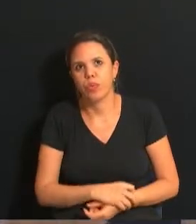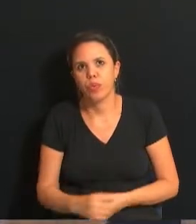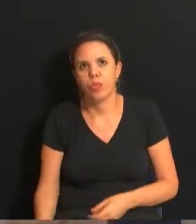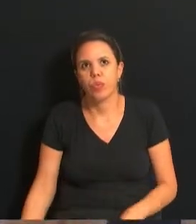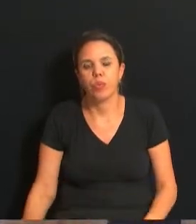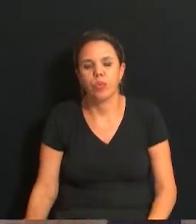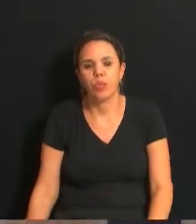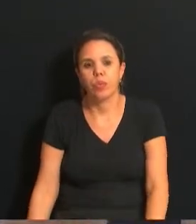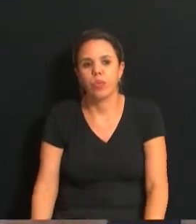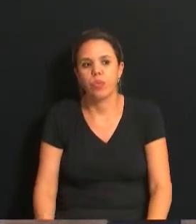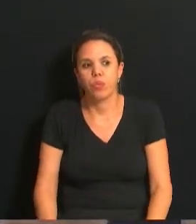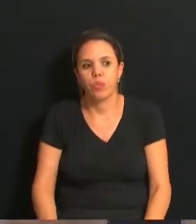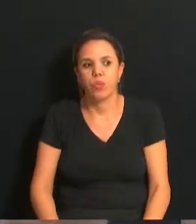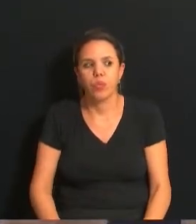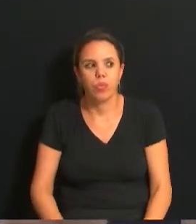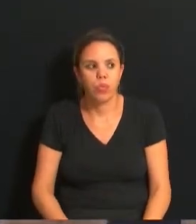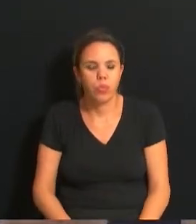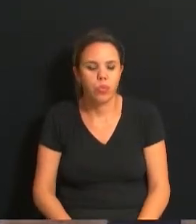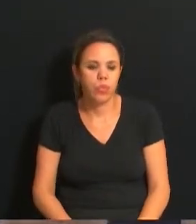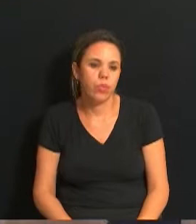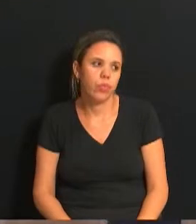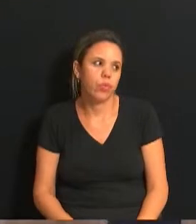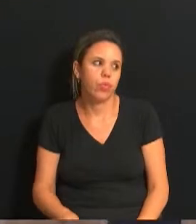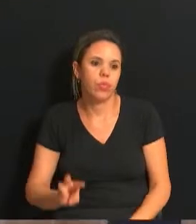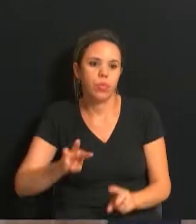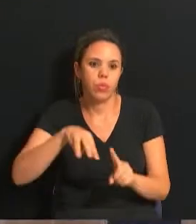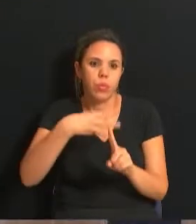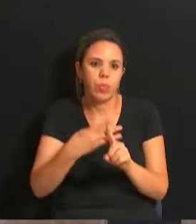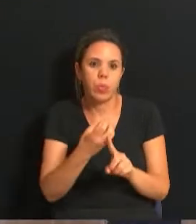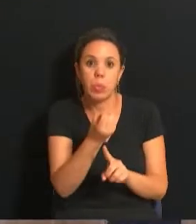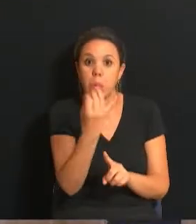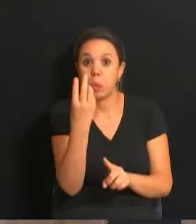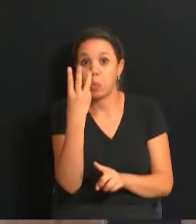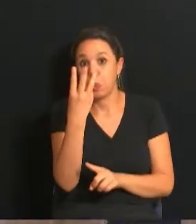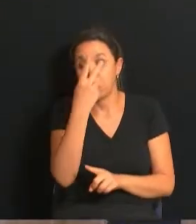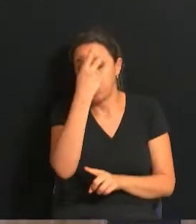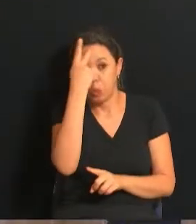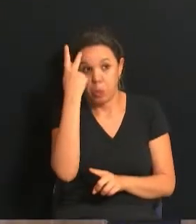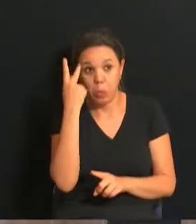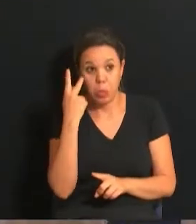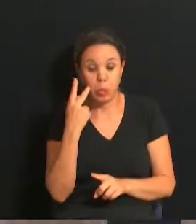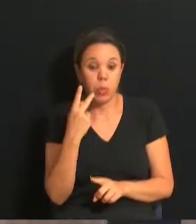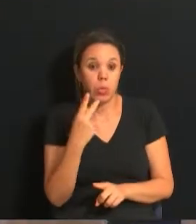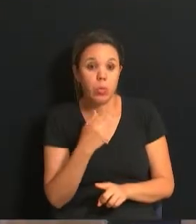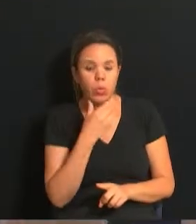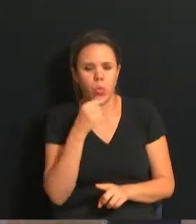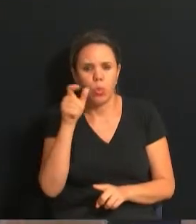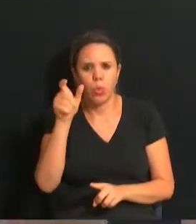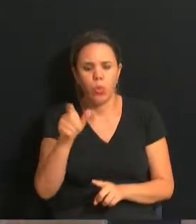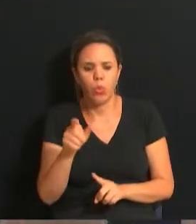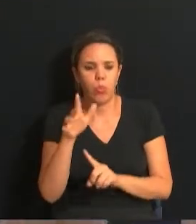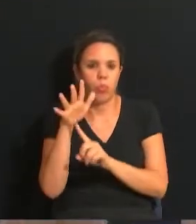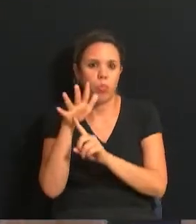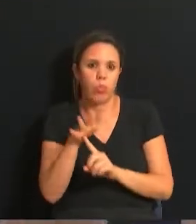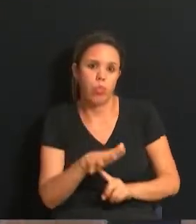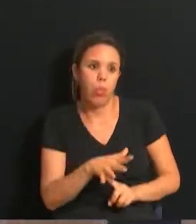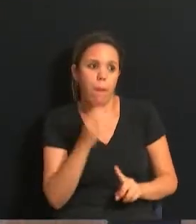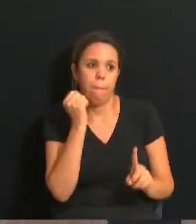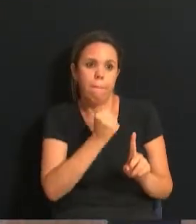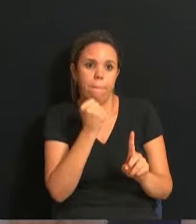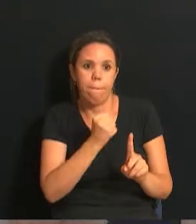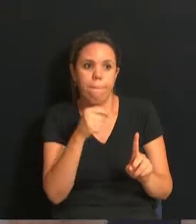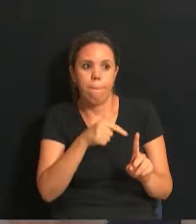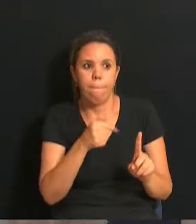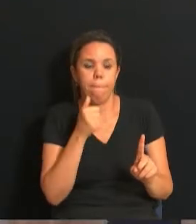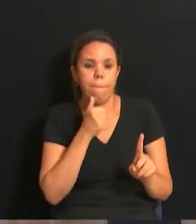feminicídio foi um triplo feminicídio, no qual o agressor matou a